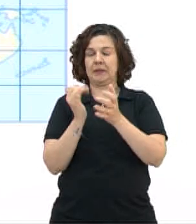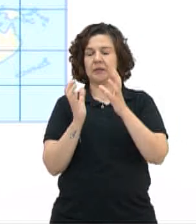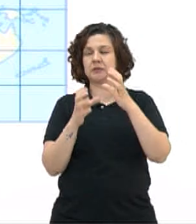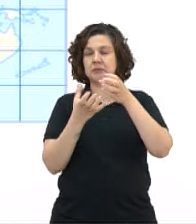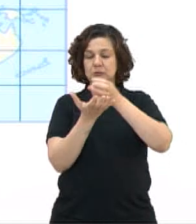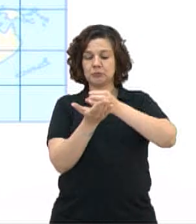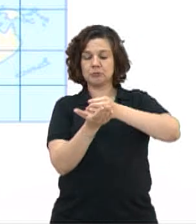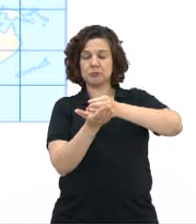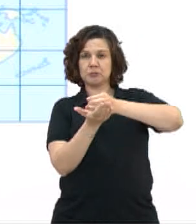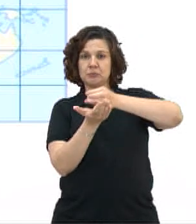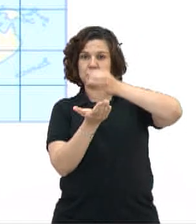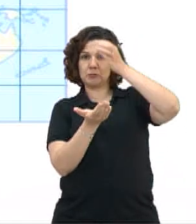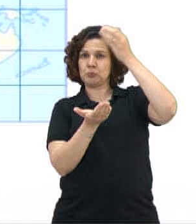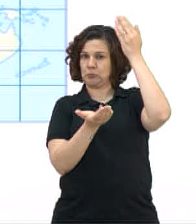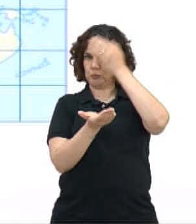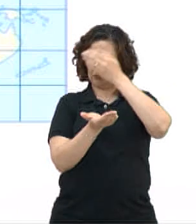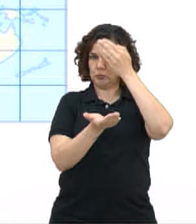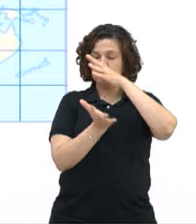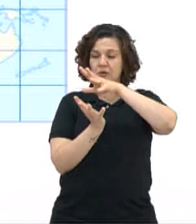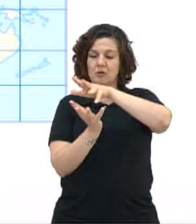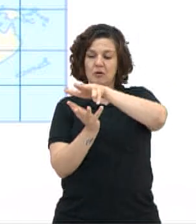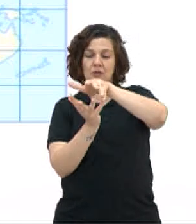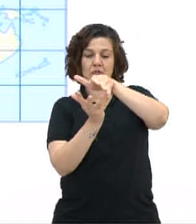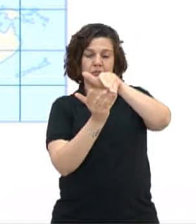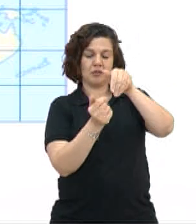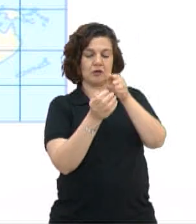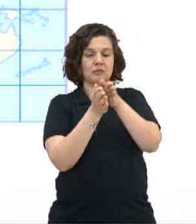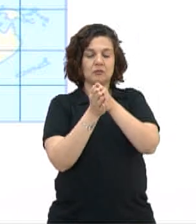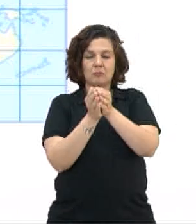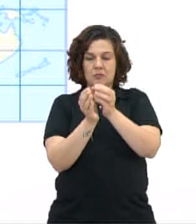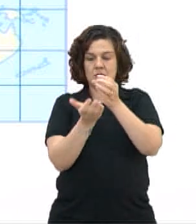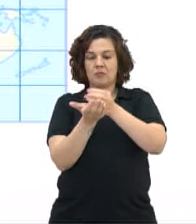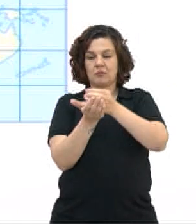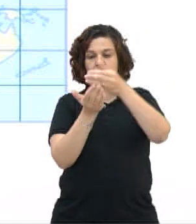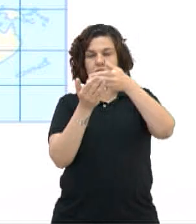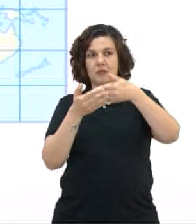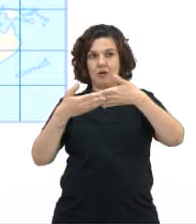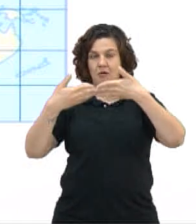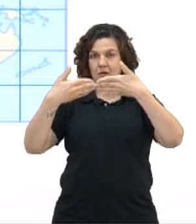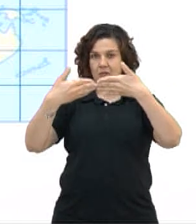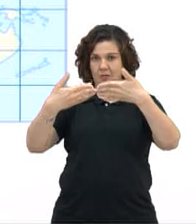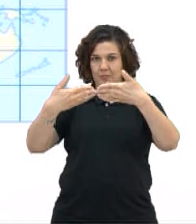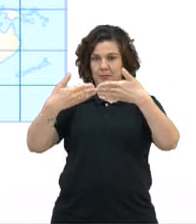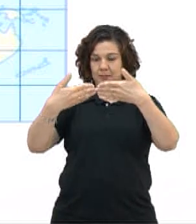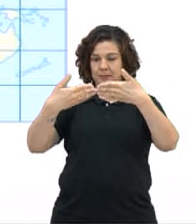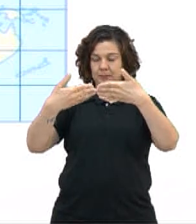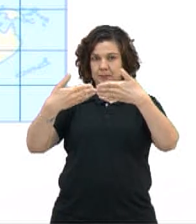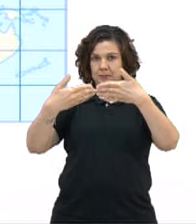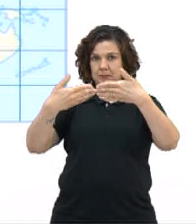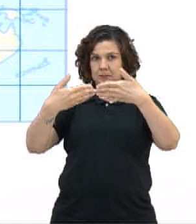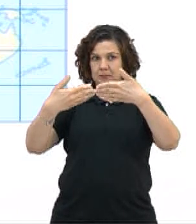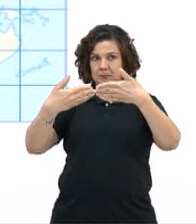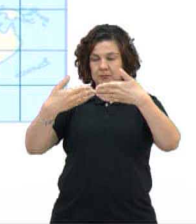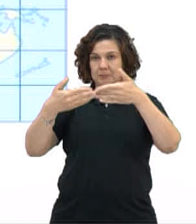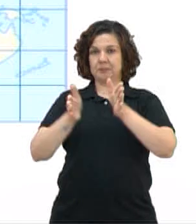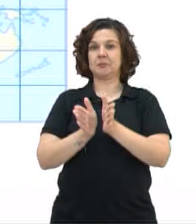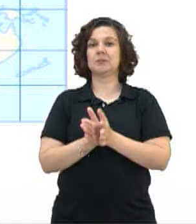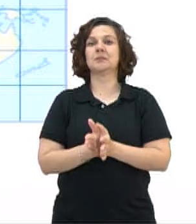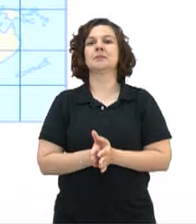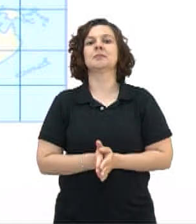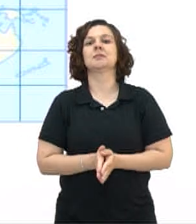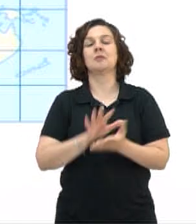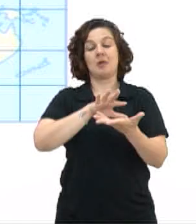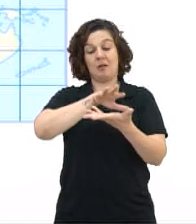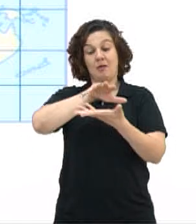cilindro invisível sobre a superfície terrestre, e depois nós temos aqui a representação da